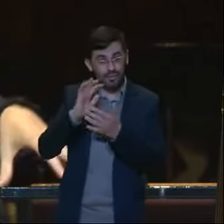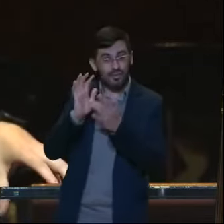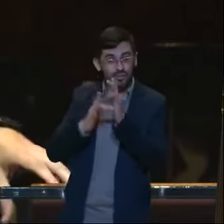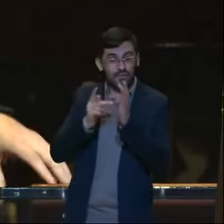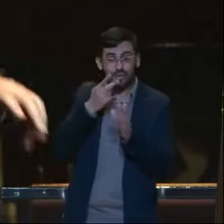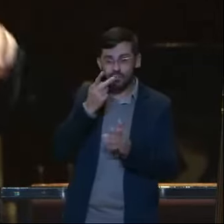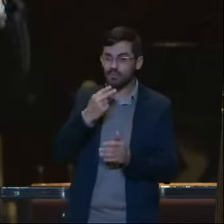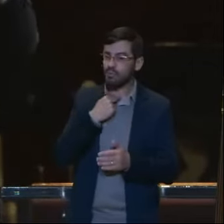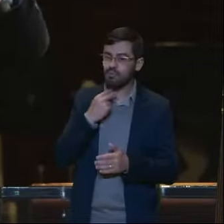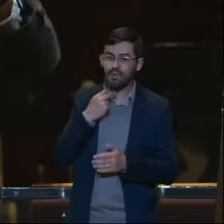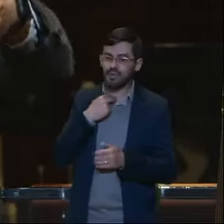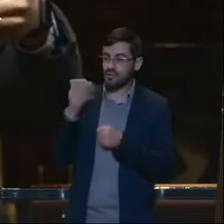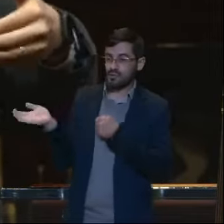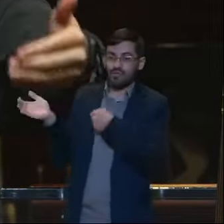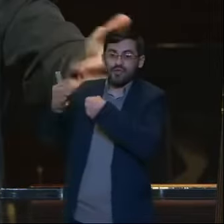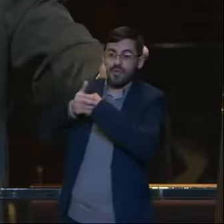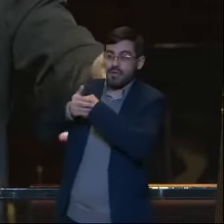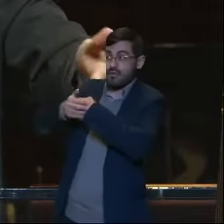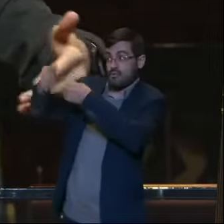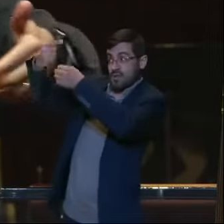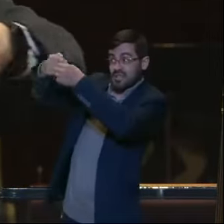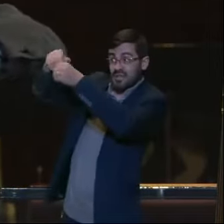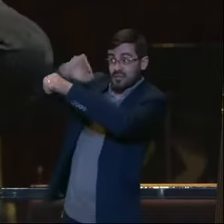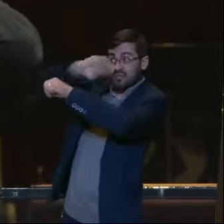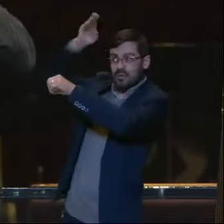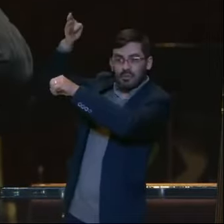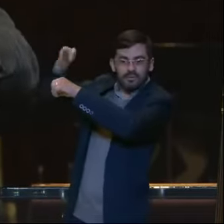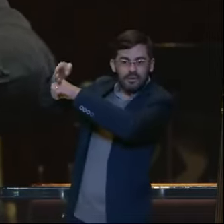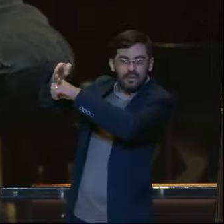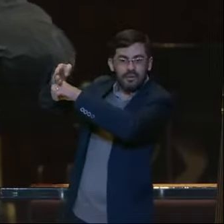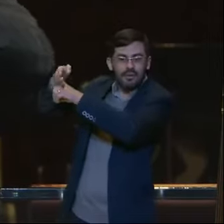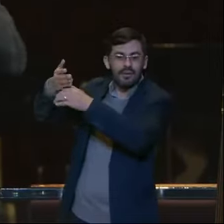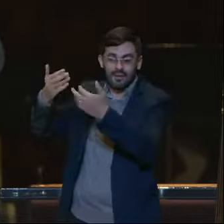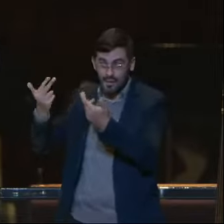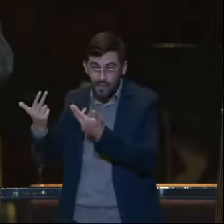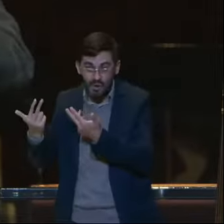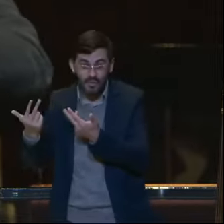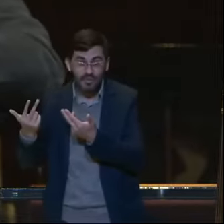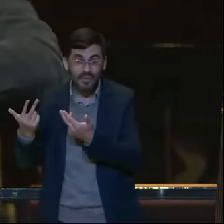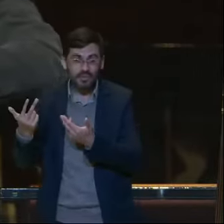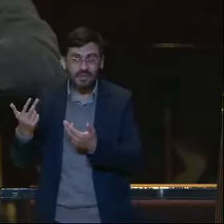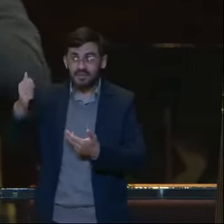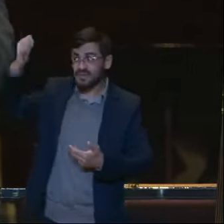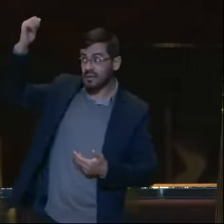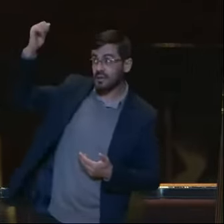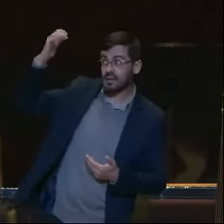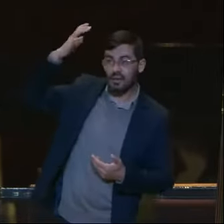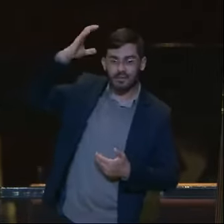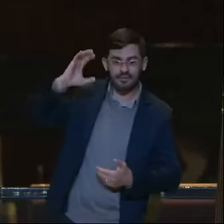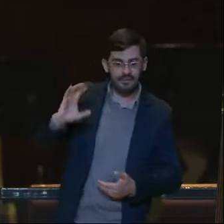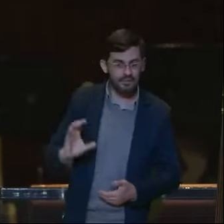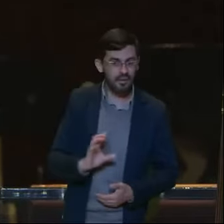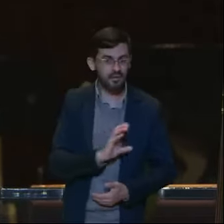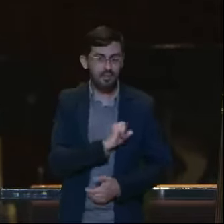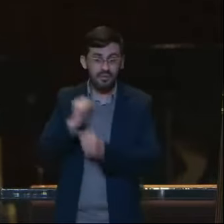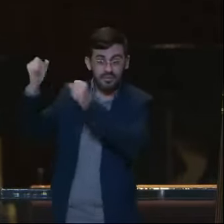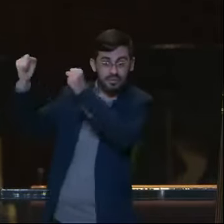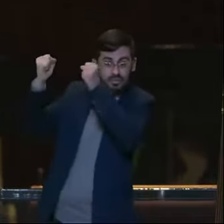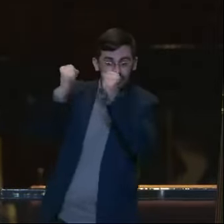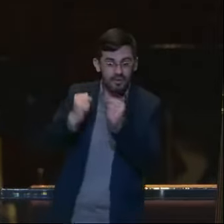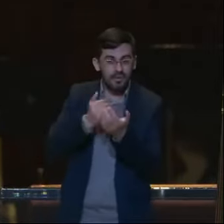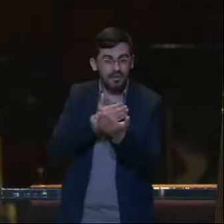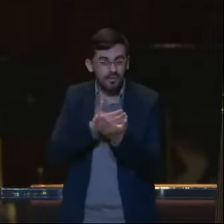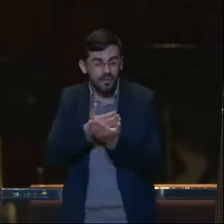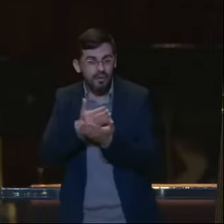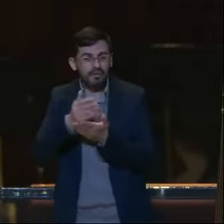alto de uma colina. Essas boas ações, essa graça, esse amor, esse poder de Deus, ele começa a